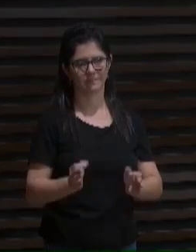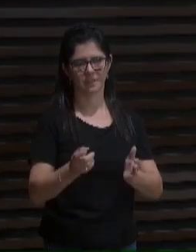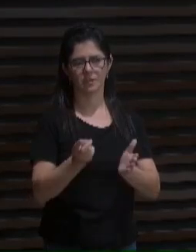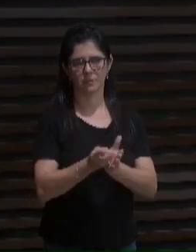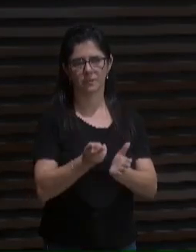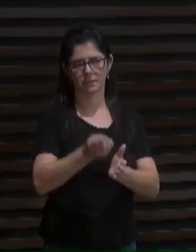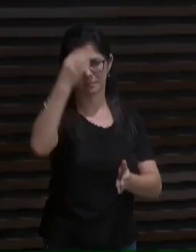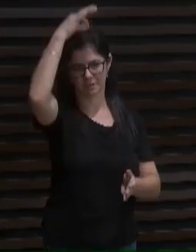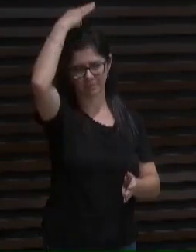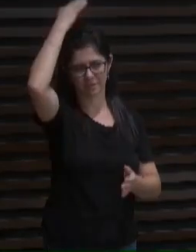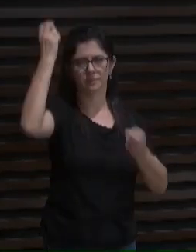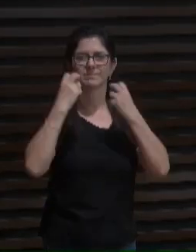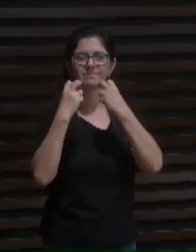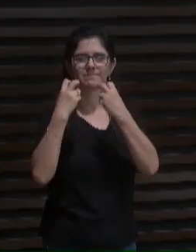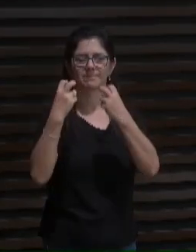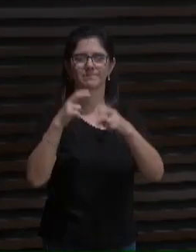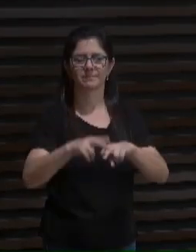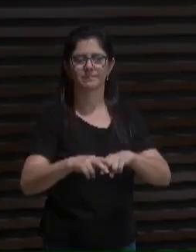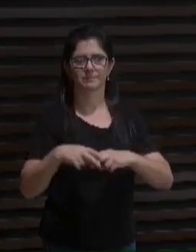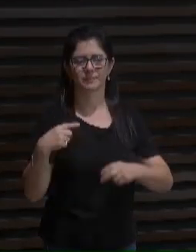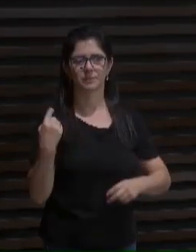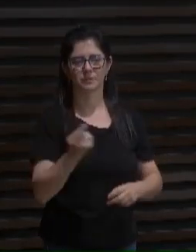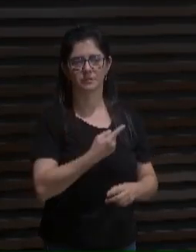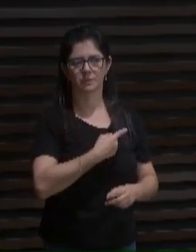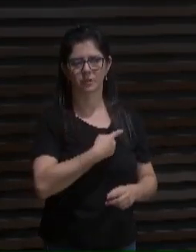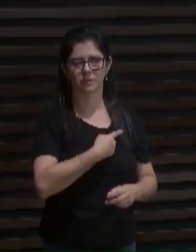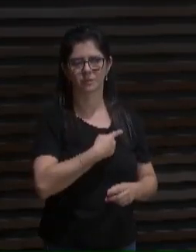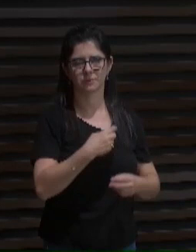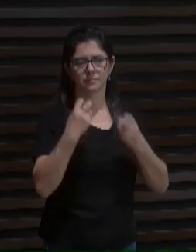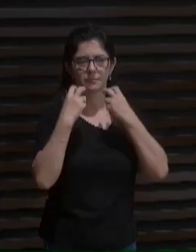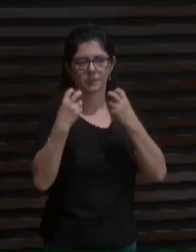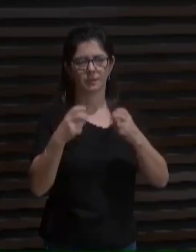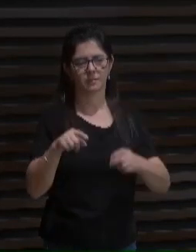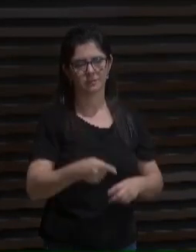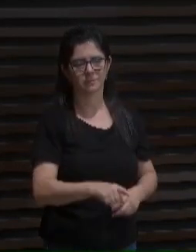Espírito intercede por nós sobremaneira, com gemidos